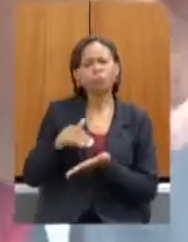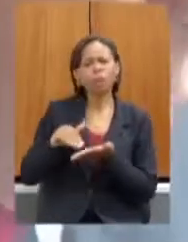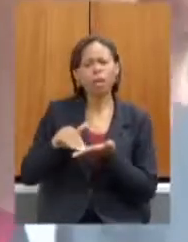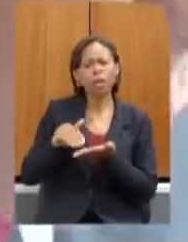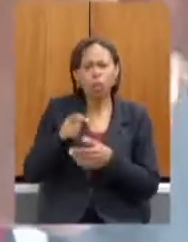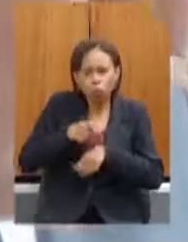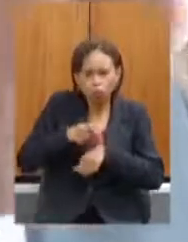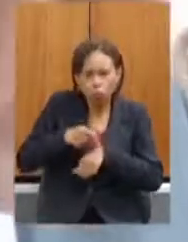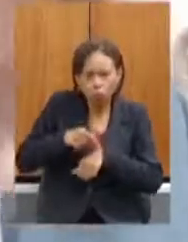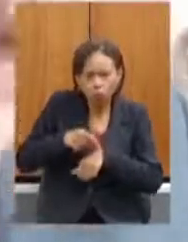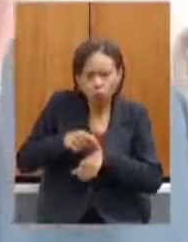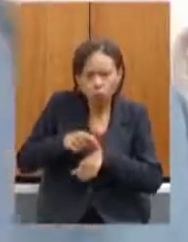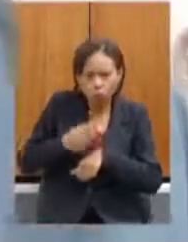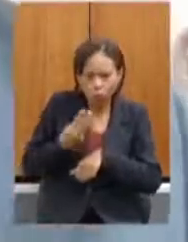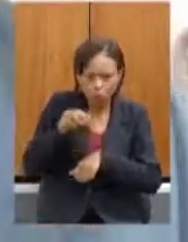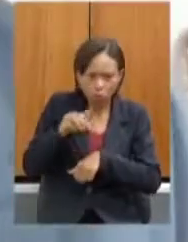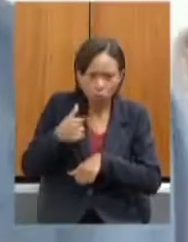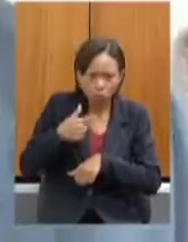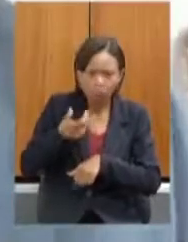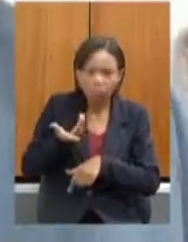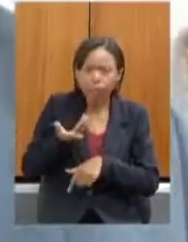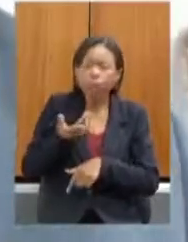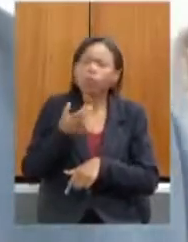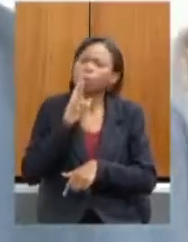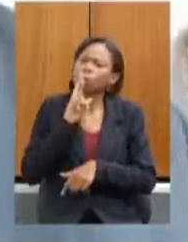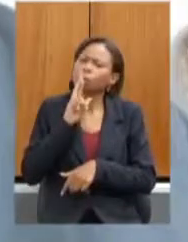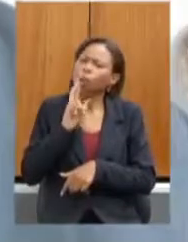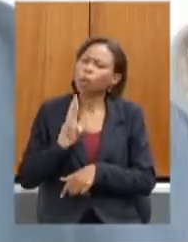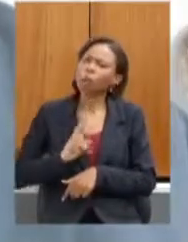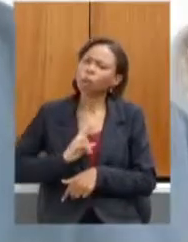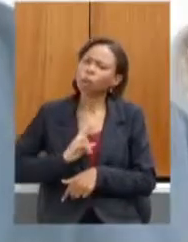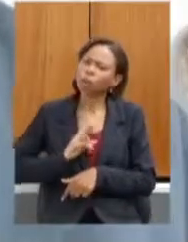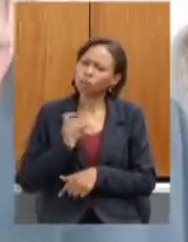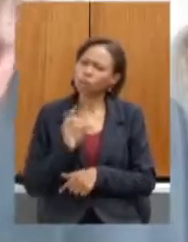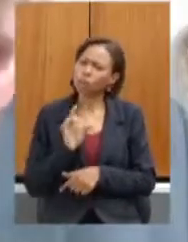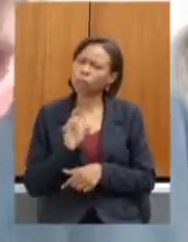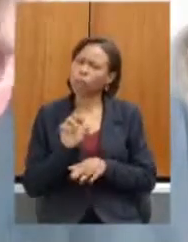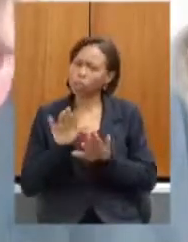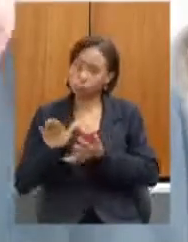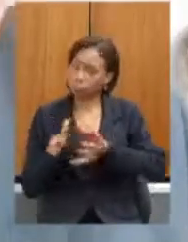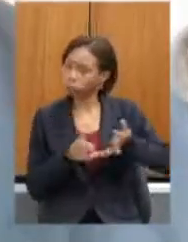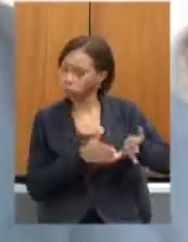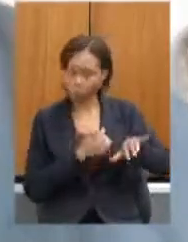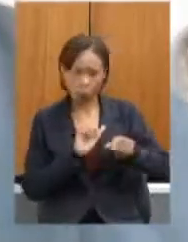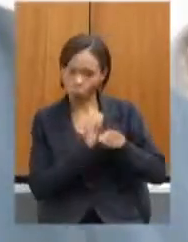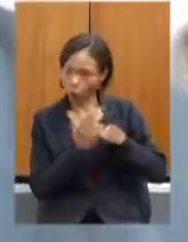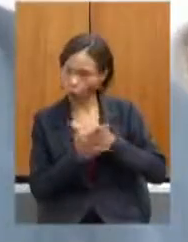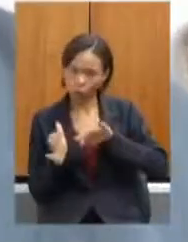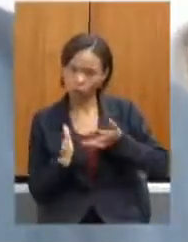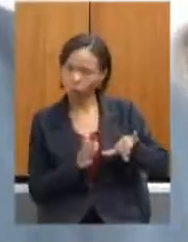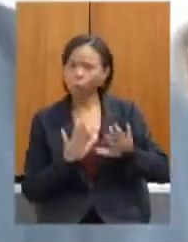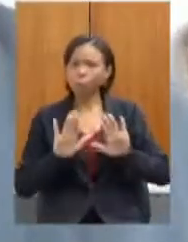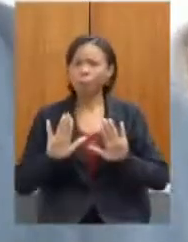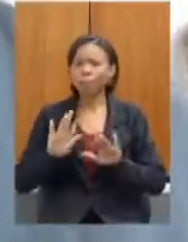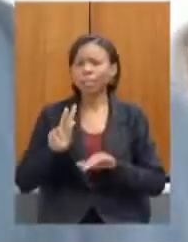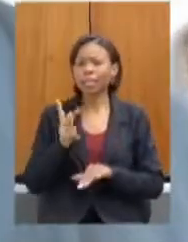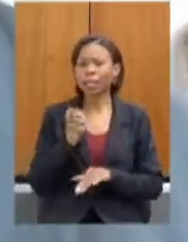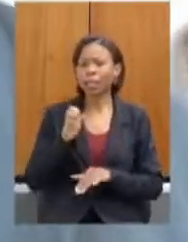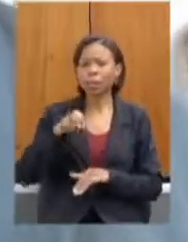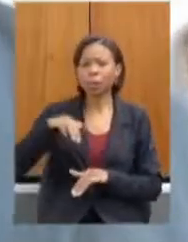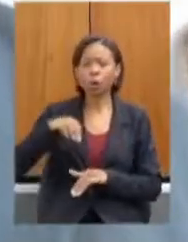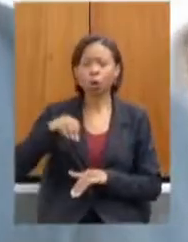ainda tem mais um minutinho aí nos três minutos eu queria uma resposta saindo um pouco da questão da convite sobre a questão de hemodiálise em